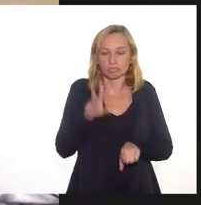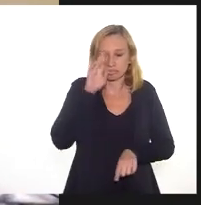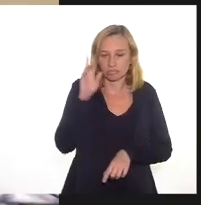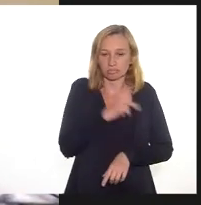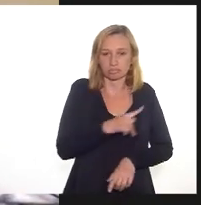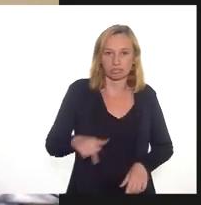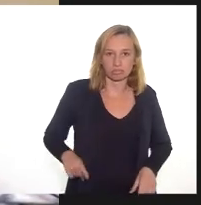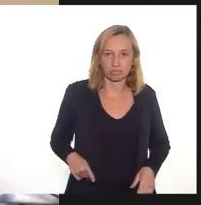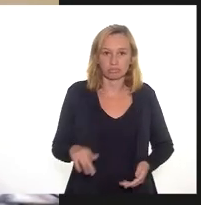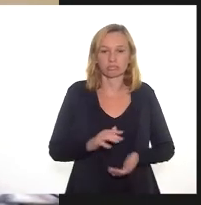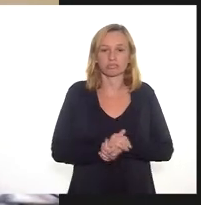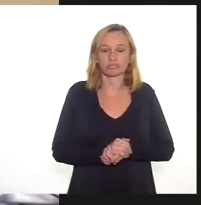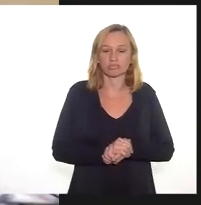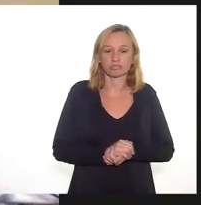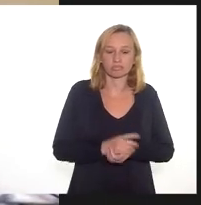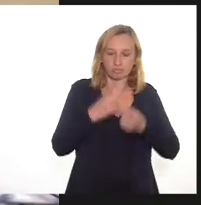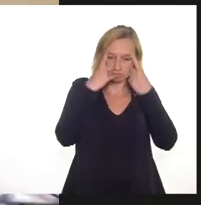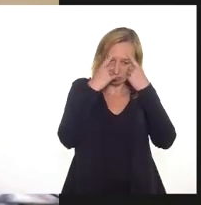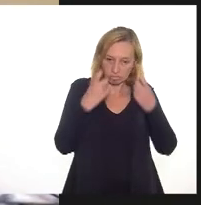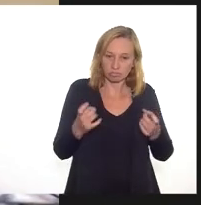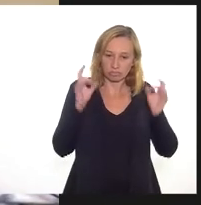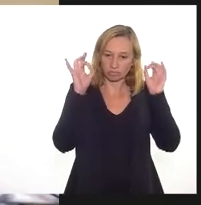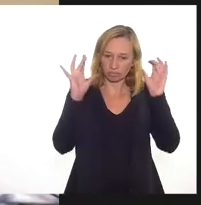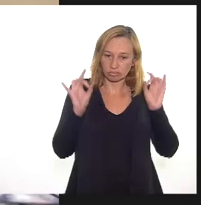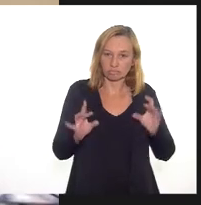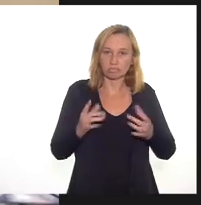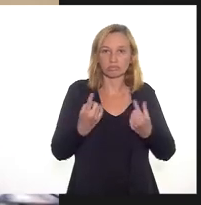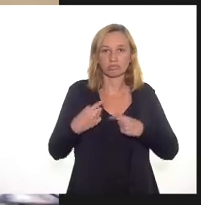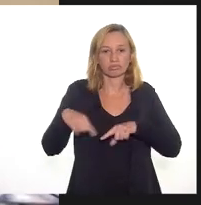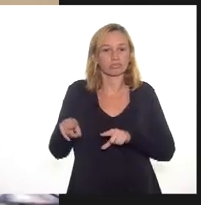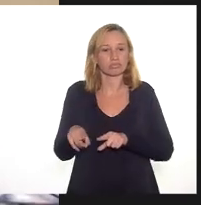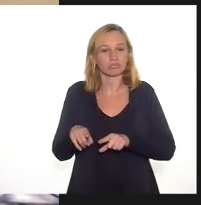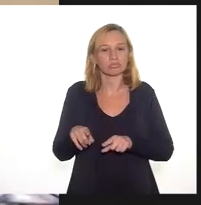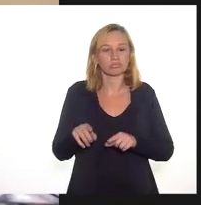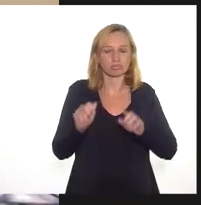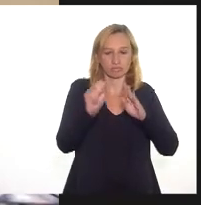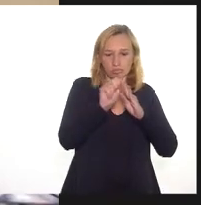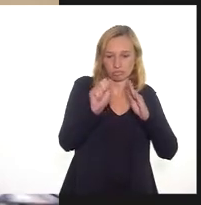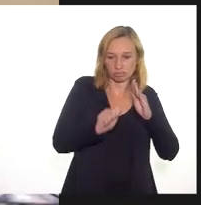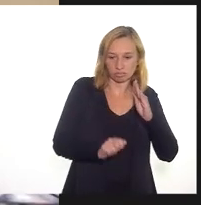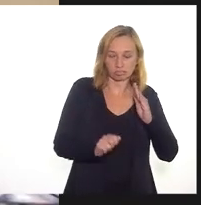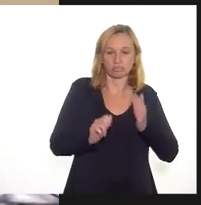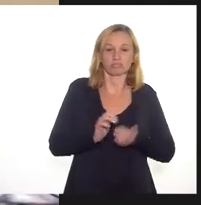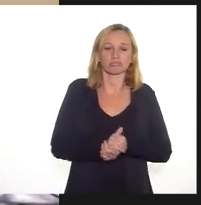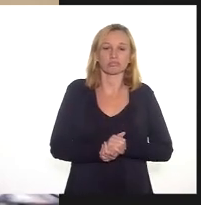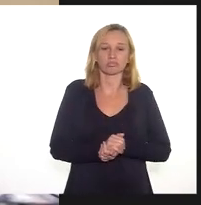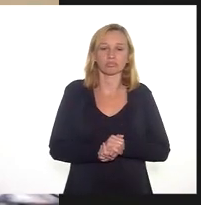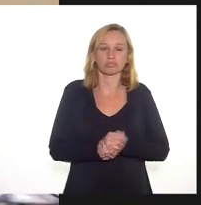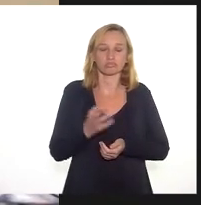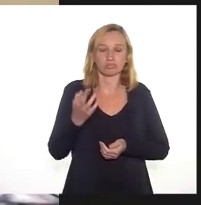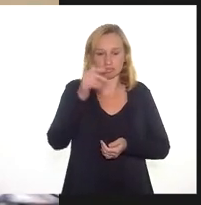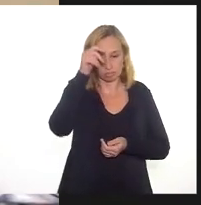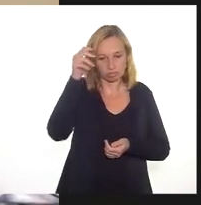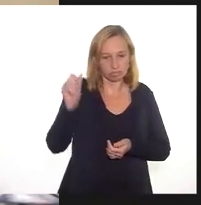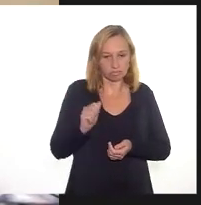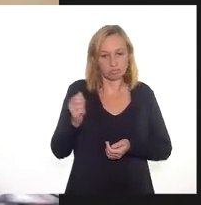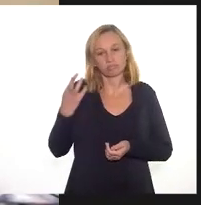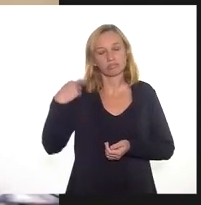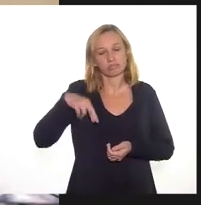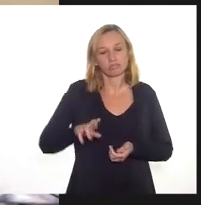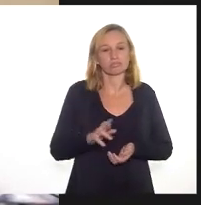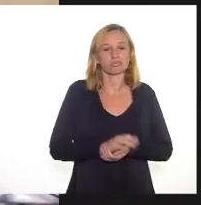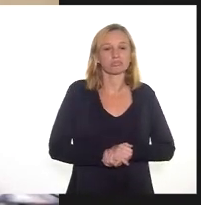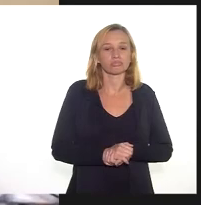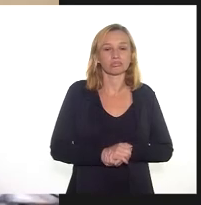presidente, a violência, em especial contra os terreiros de religiões de matriz africana,